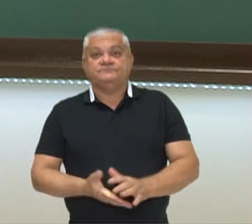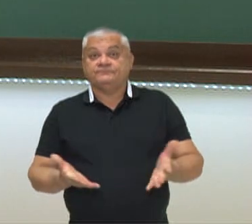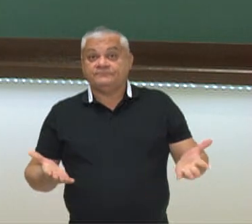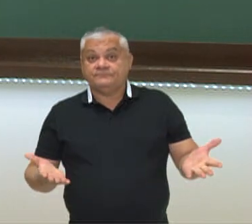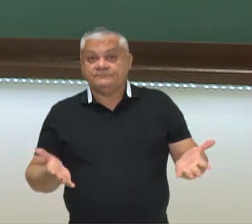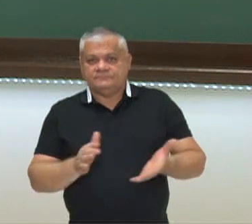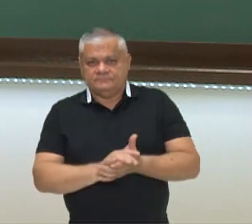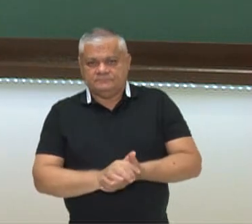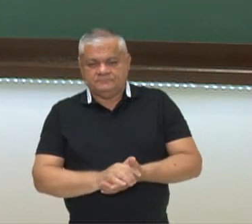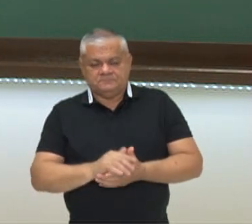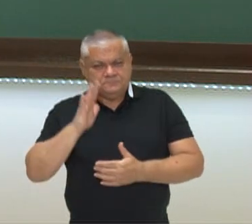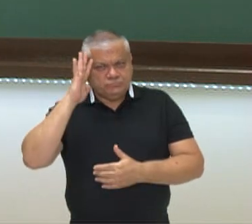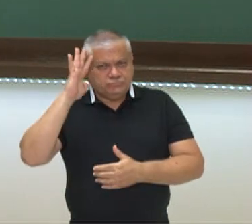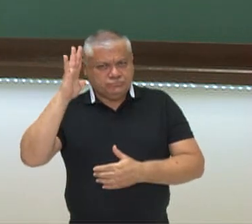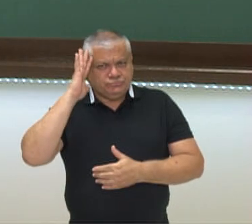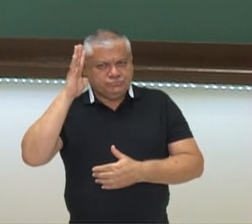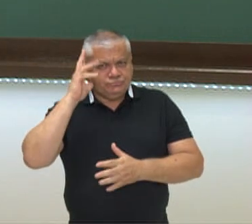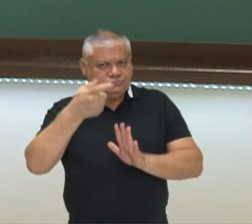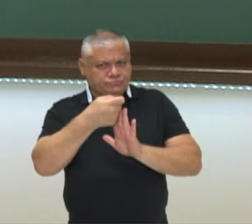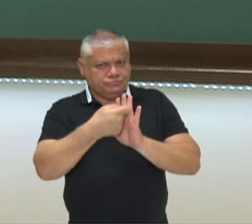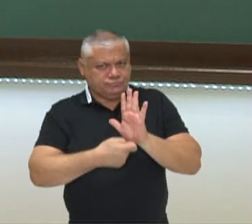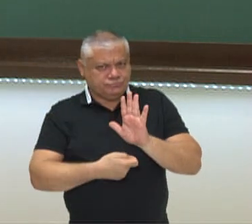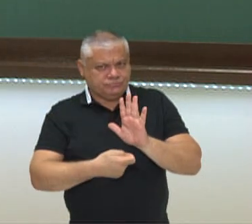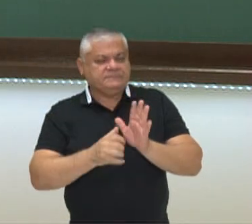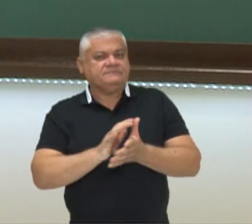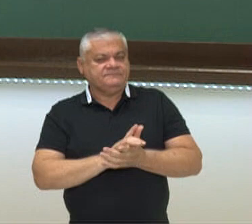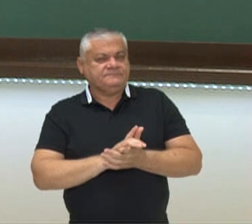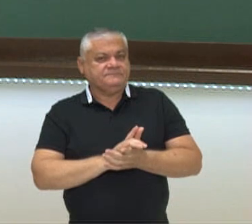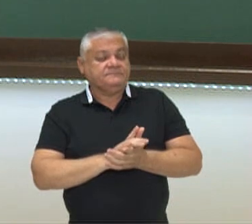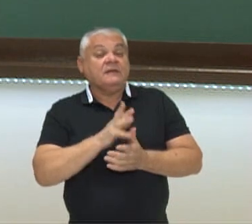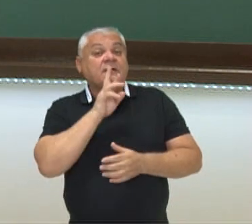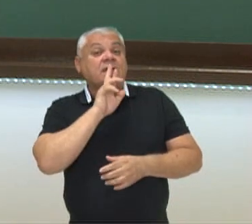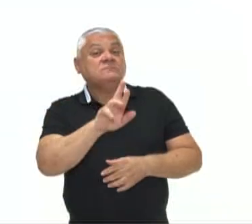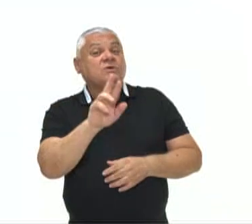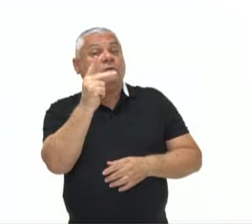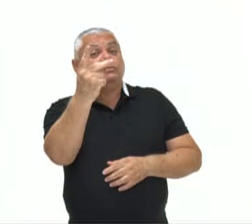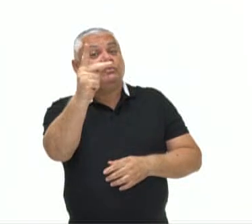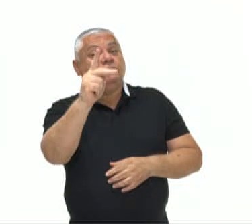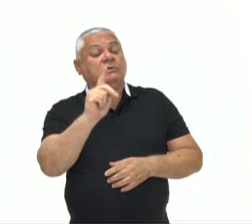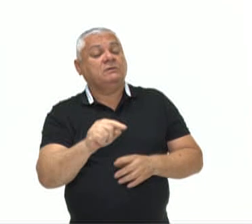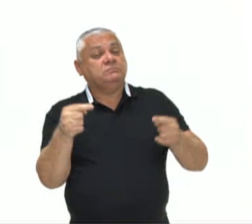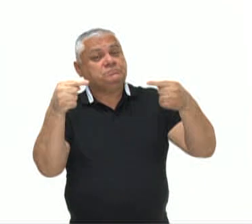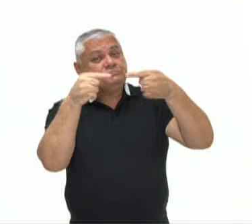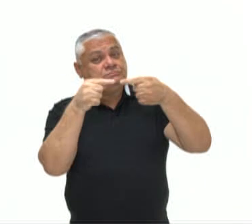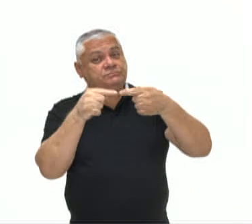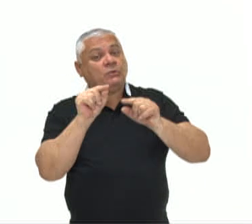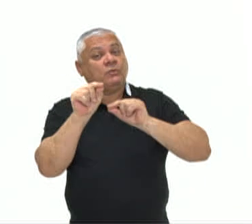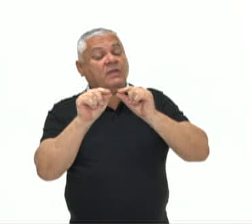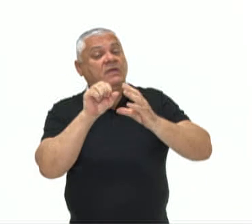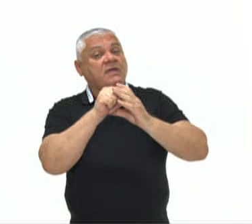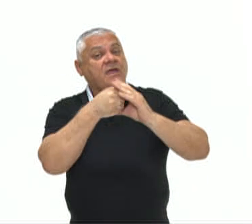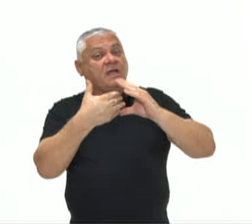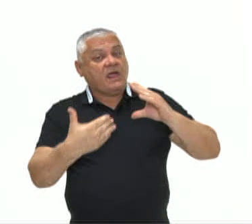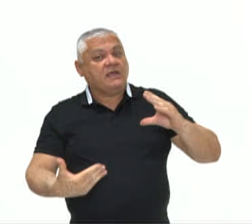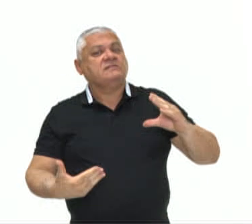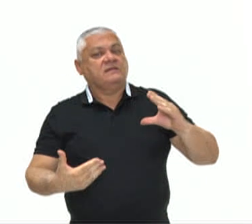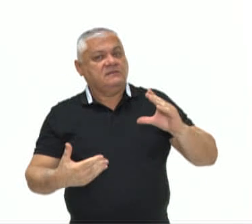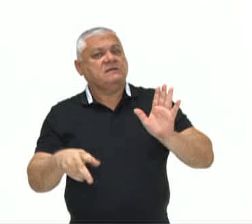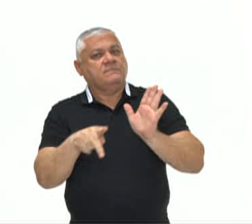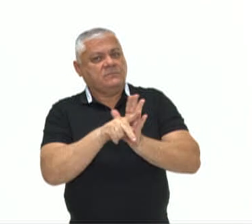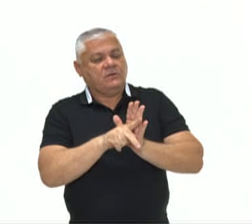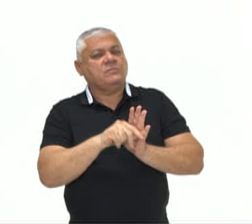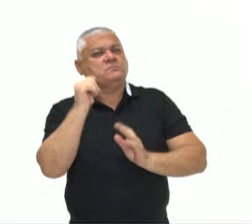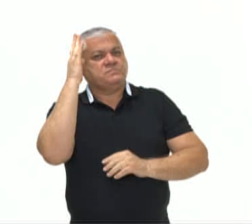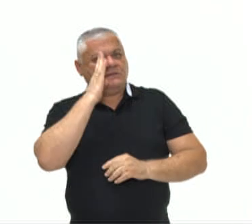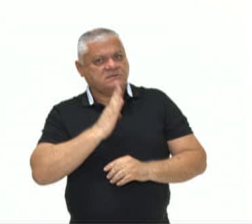E aí, pensaram? Sua resposta deve ressaltar as características da